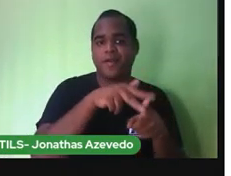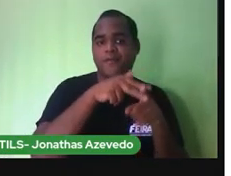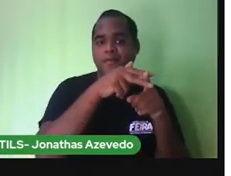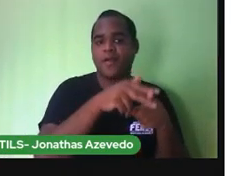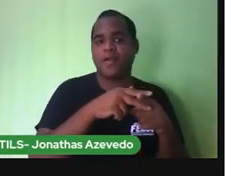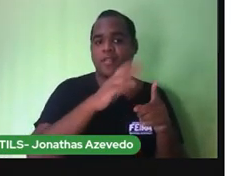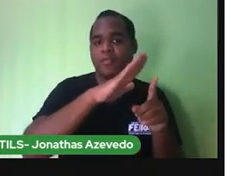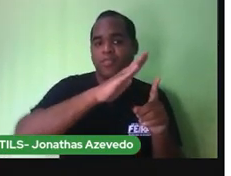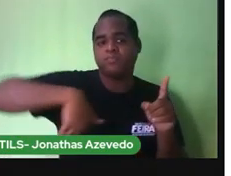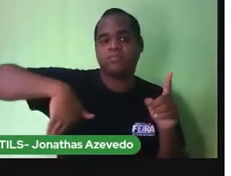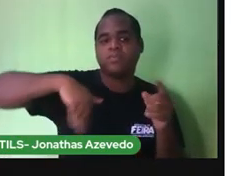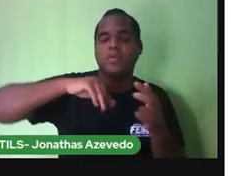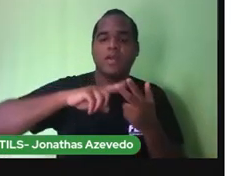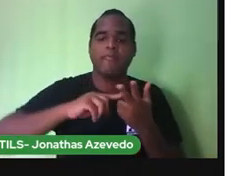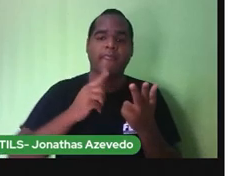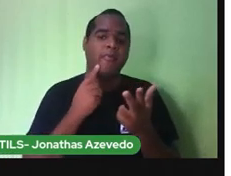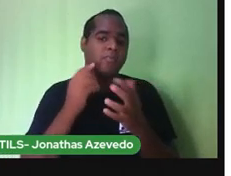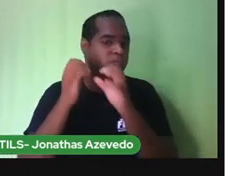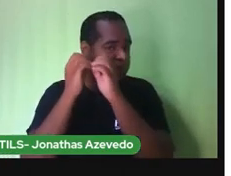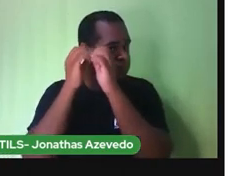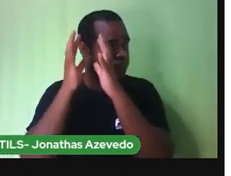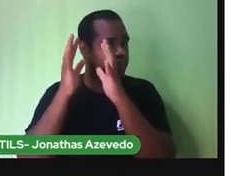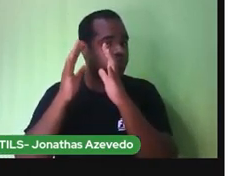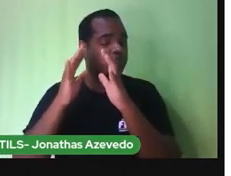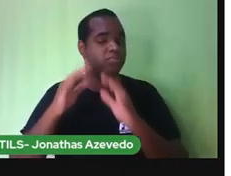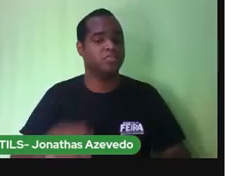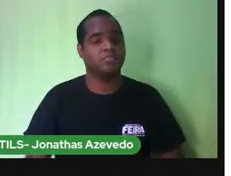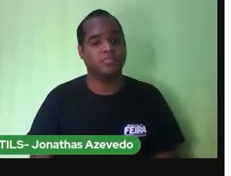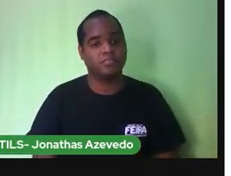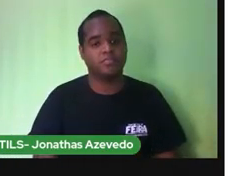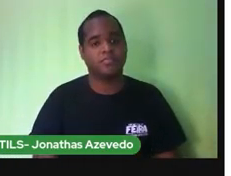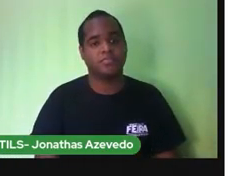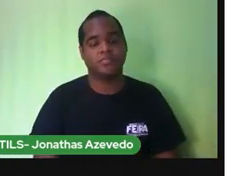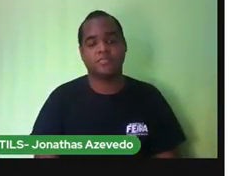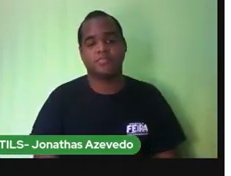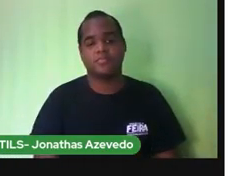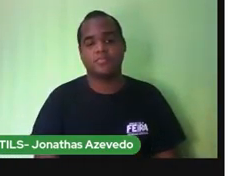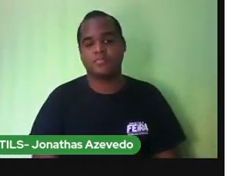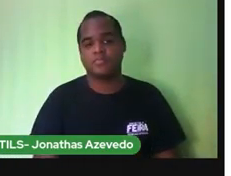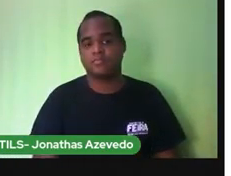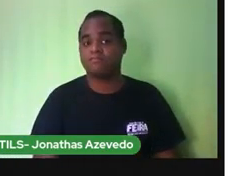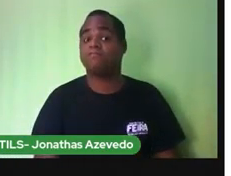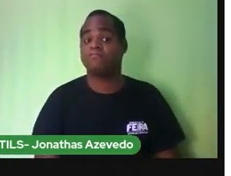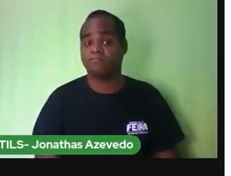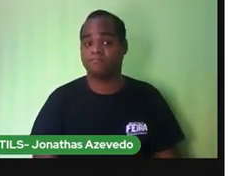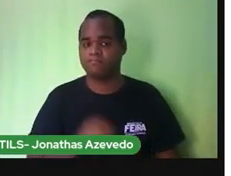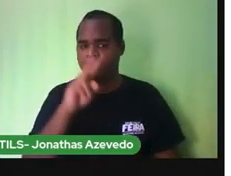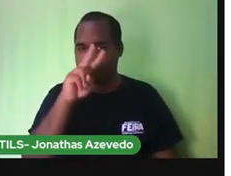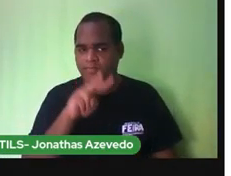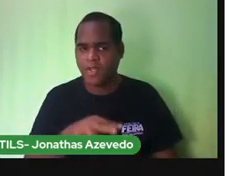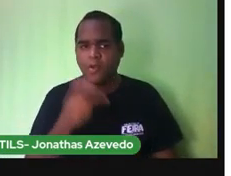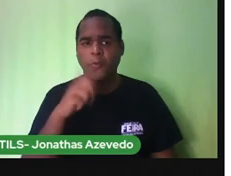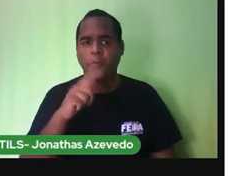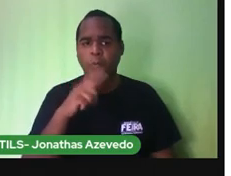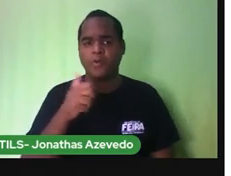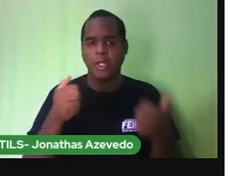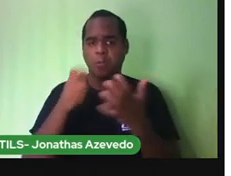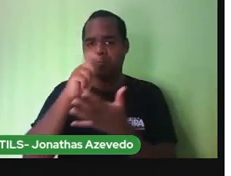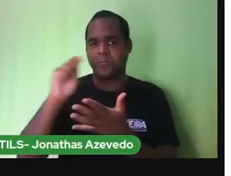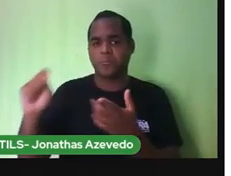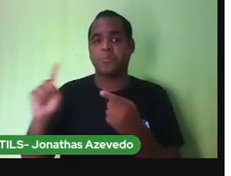levou um coice criou um galo e a pra conseguiu ler e foi a Carol que escreveu